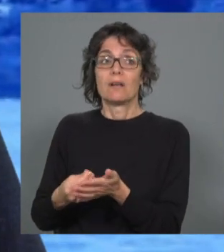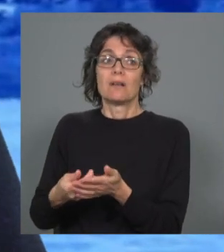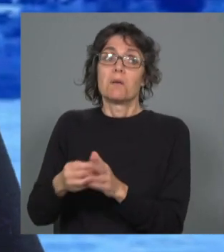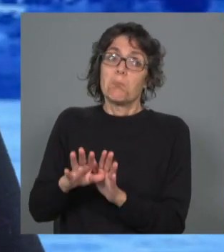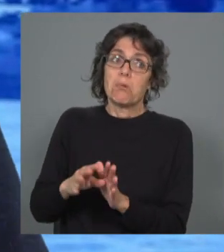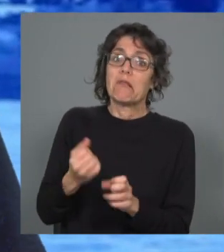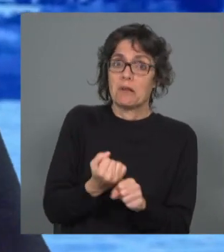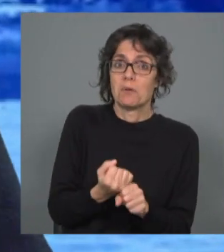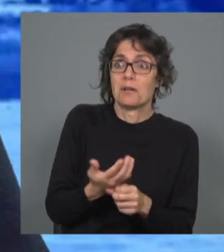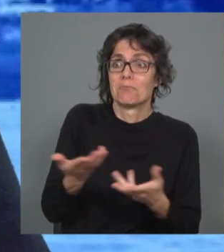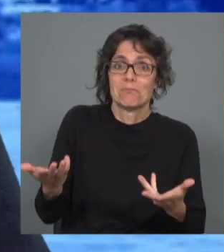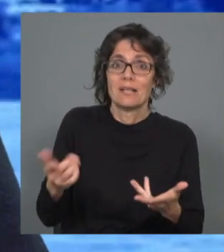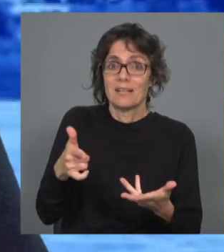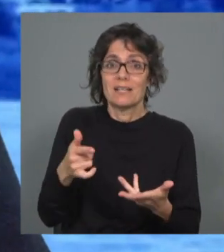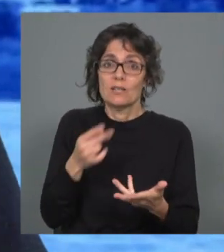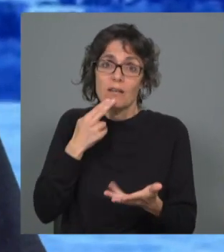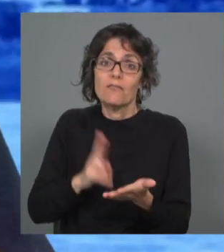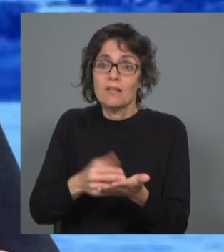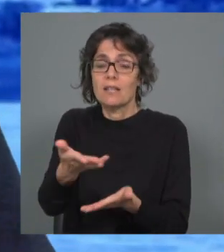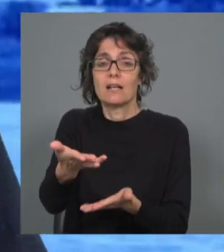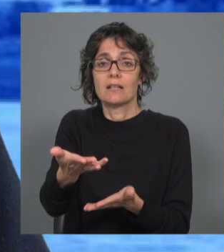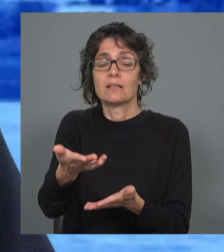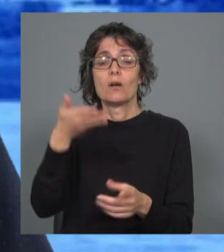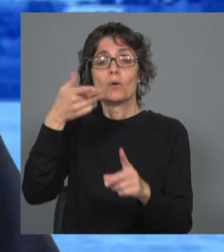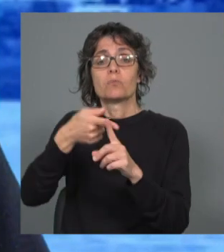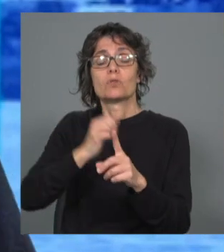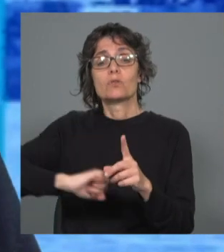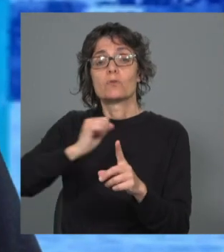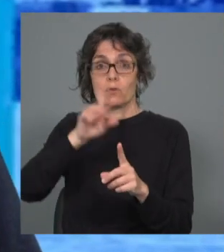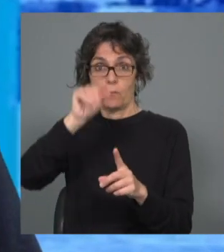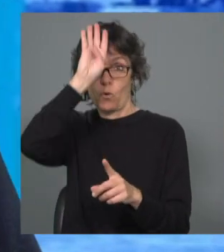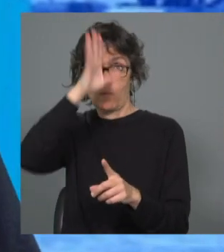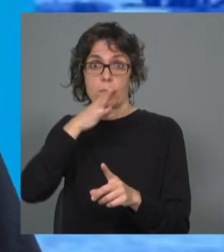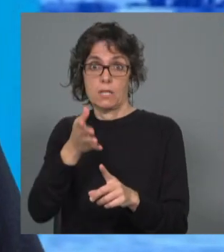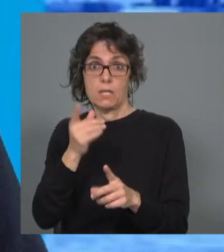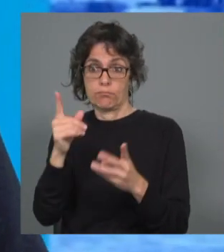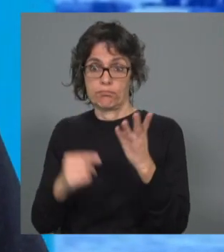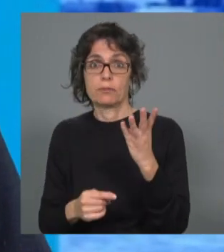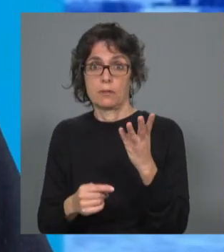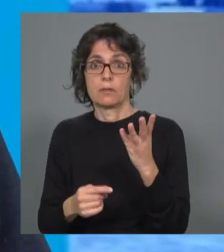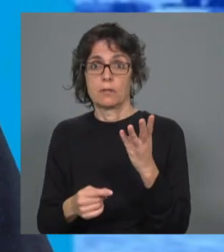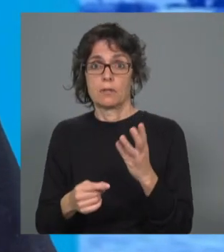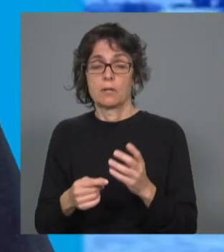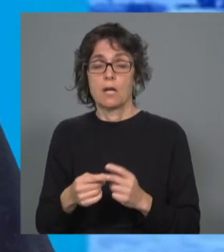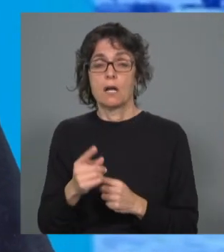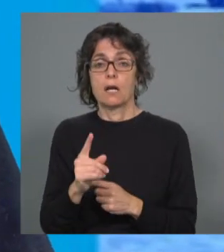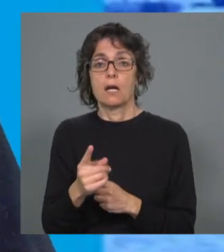O objetivo nesta sociedade, afirma o Papa Francisco com frequência, é que